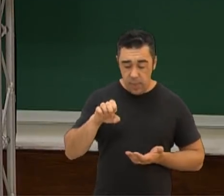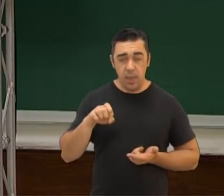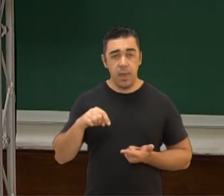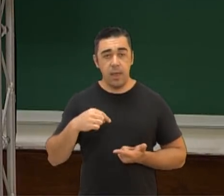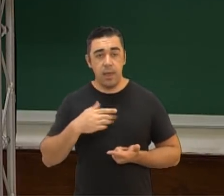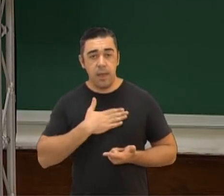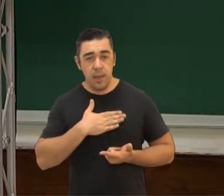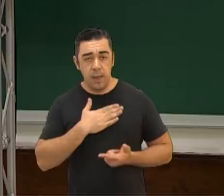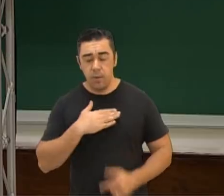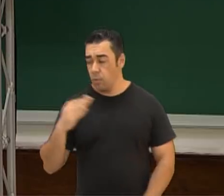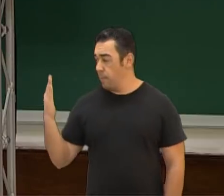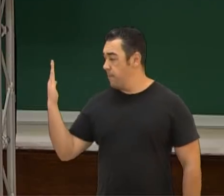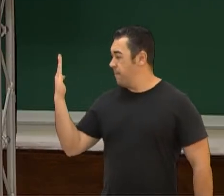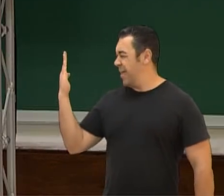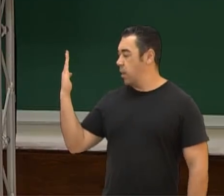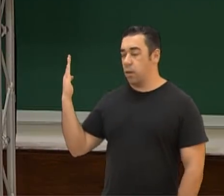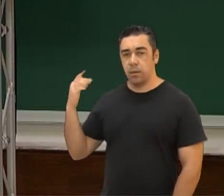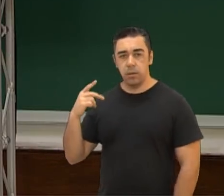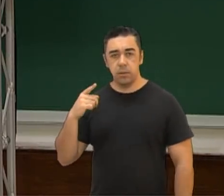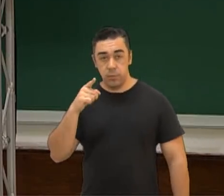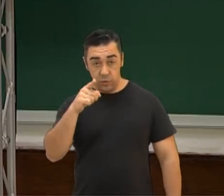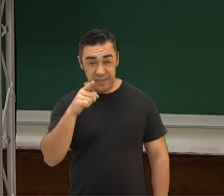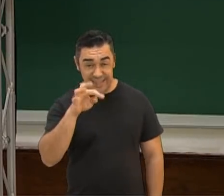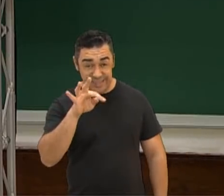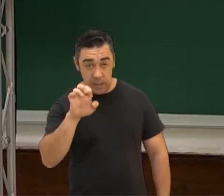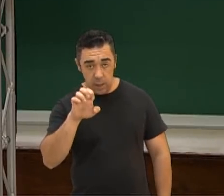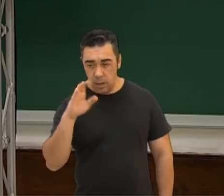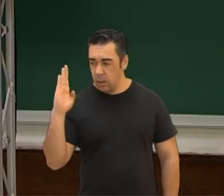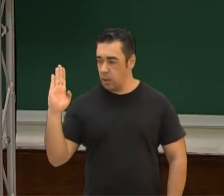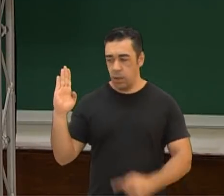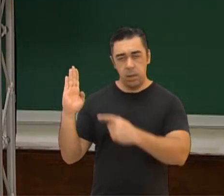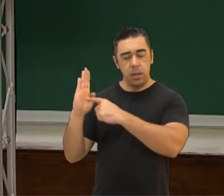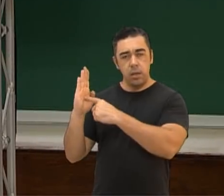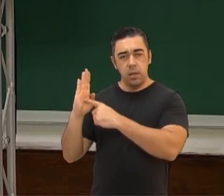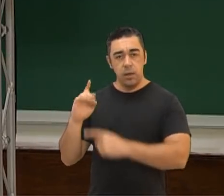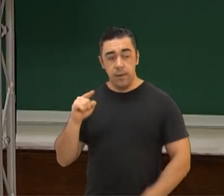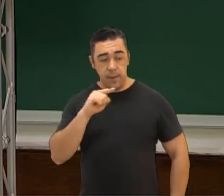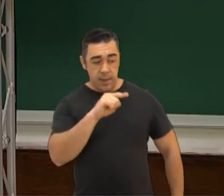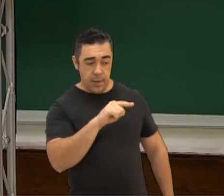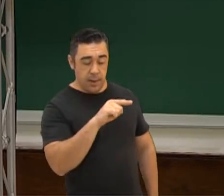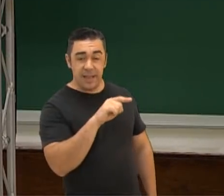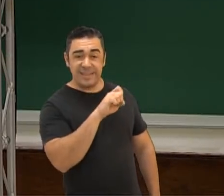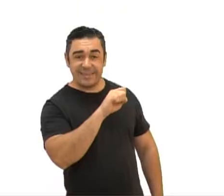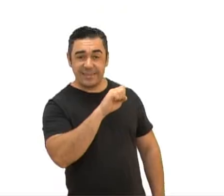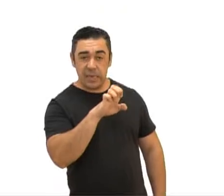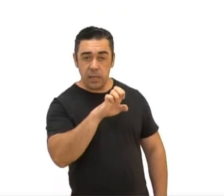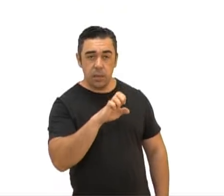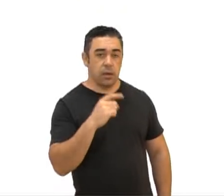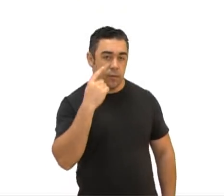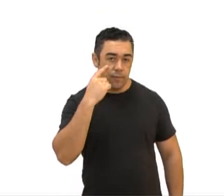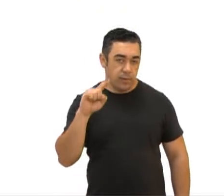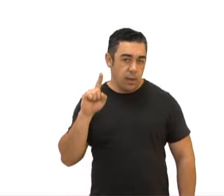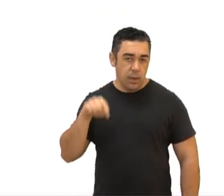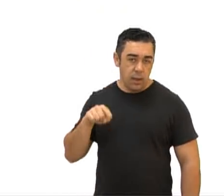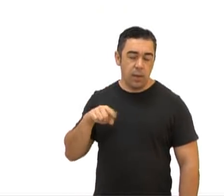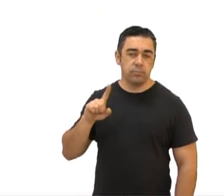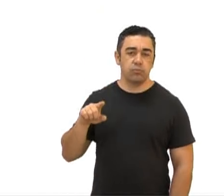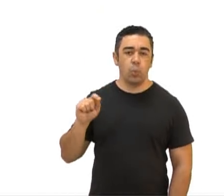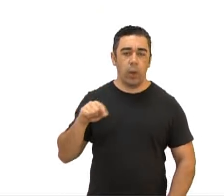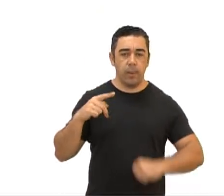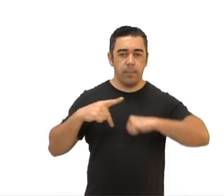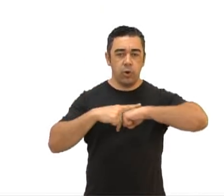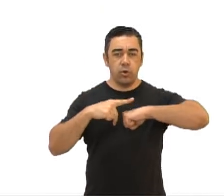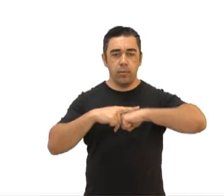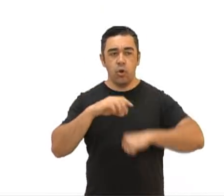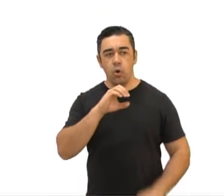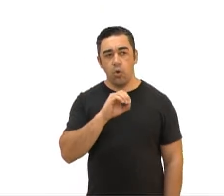me olho, te para tu te olhas, se para ele se olha, nós temos aqui os pronomes